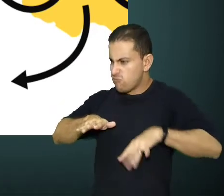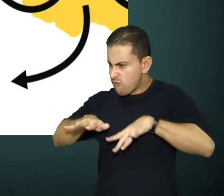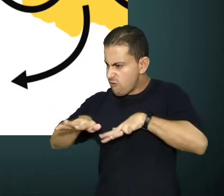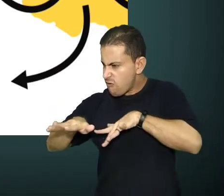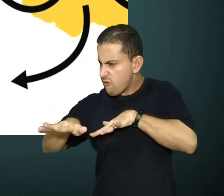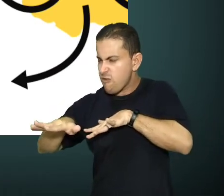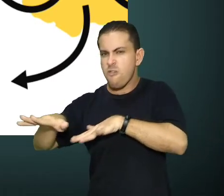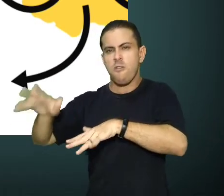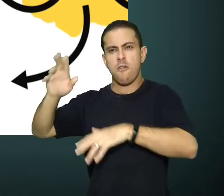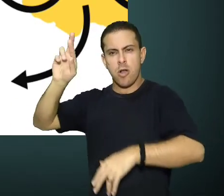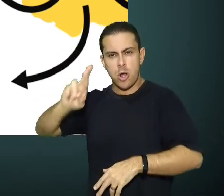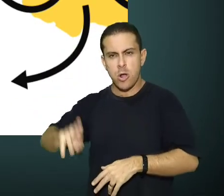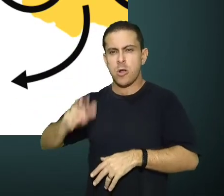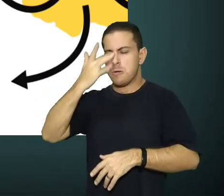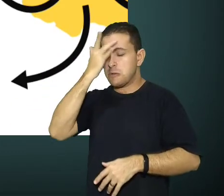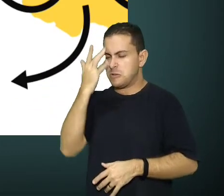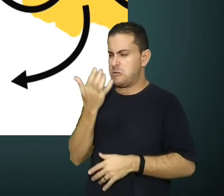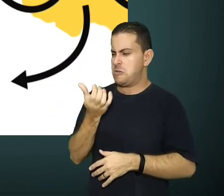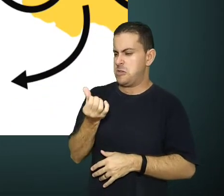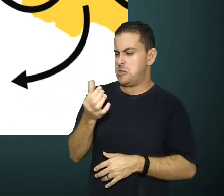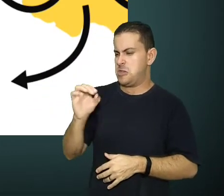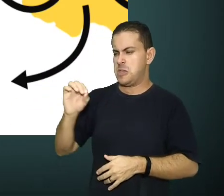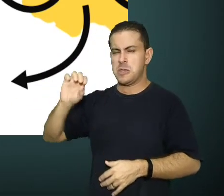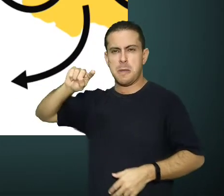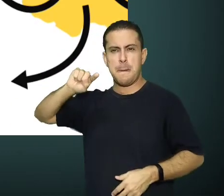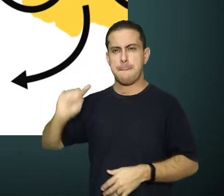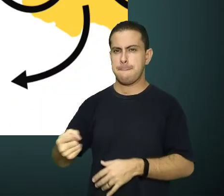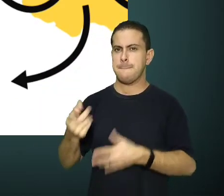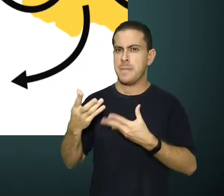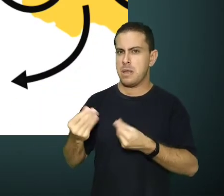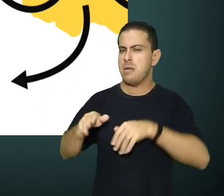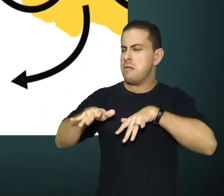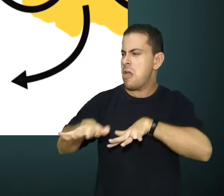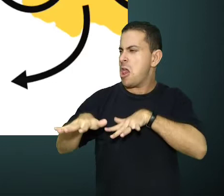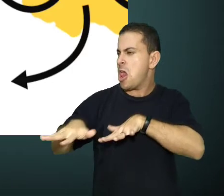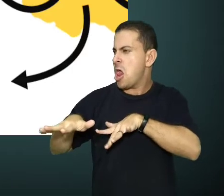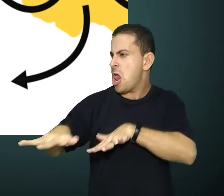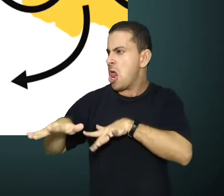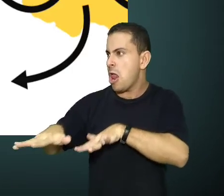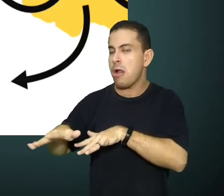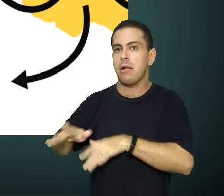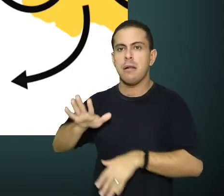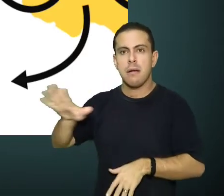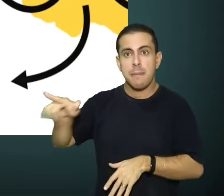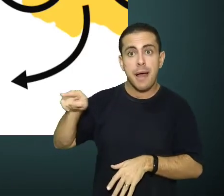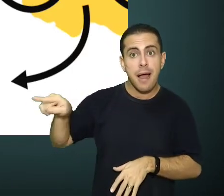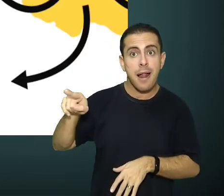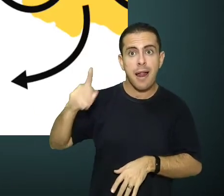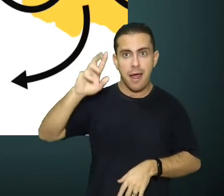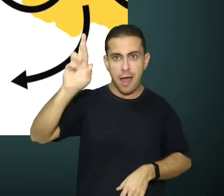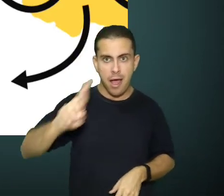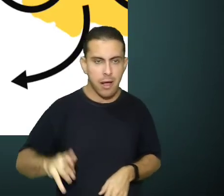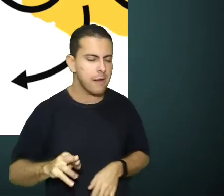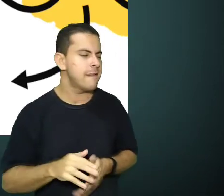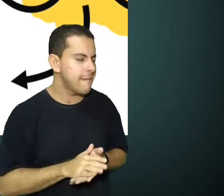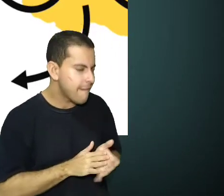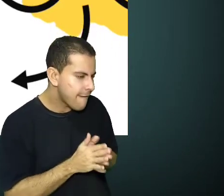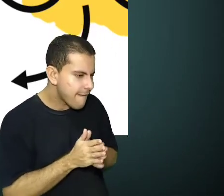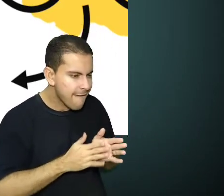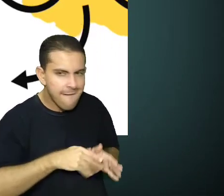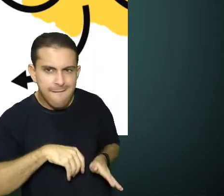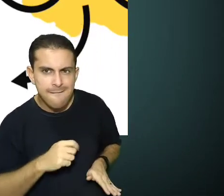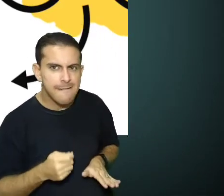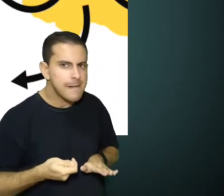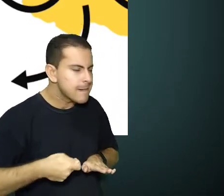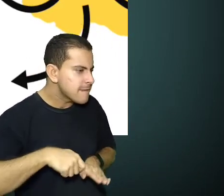Russo com um poderoso exército de mais de 600 mil homens. No entanto, a estratégia de terra